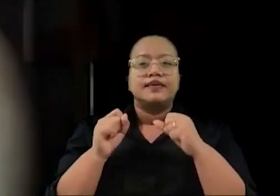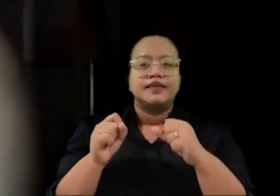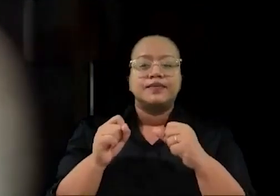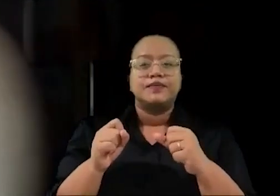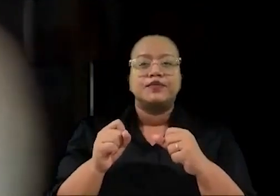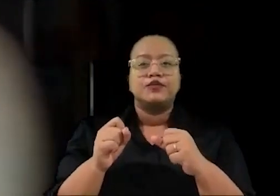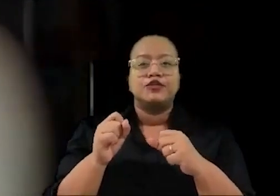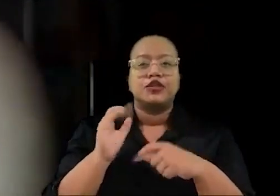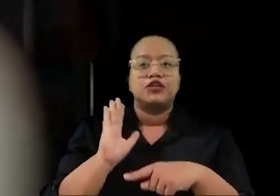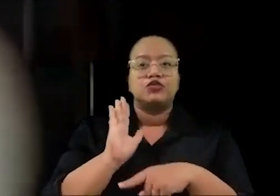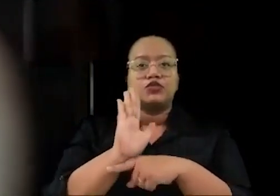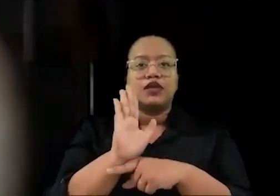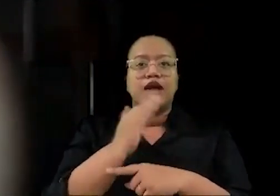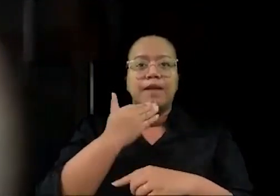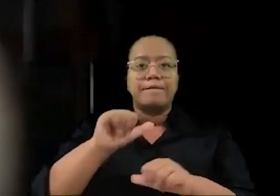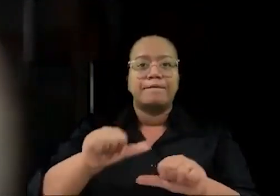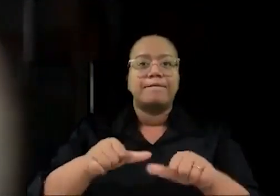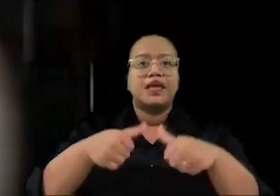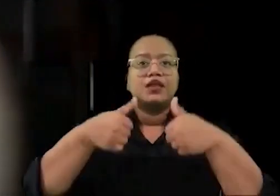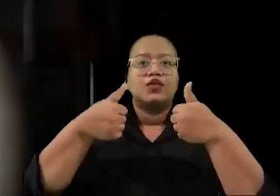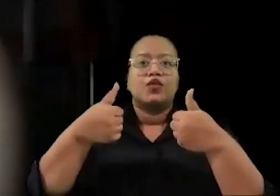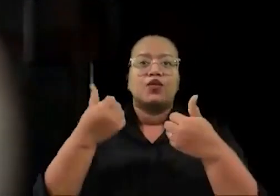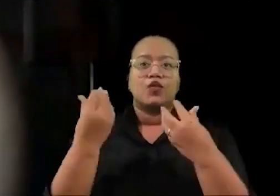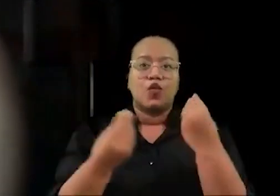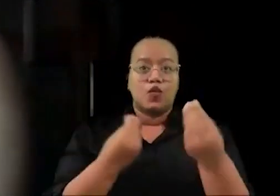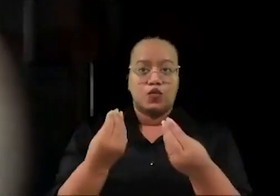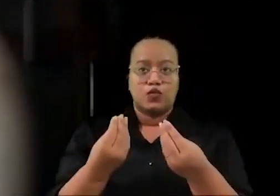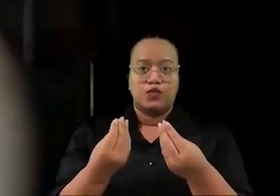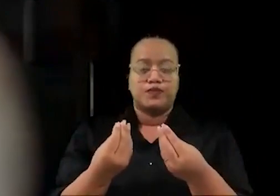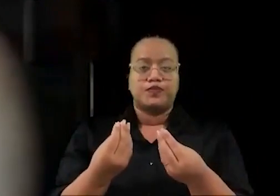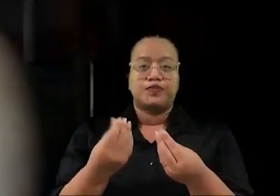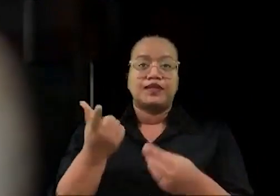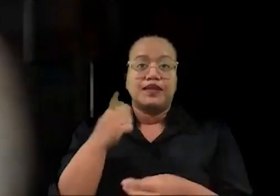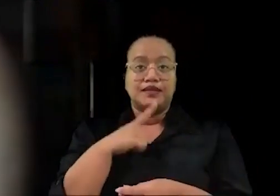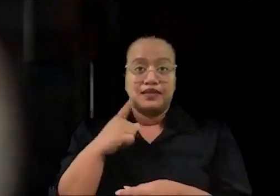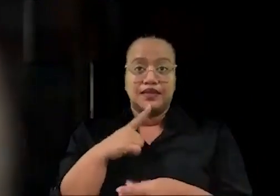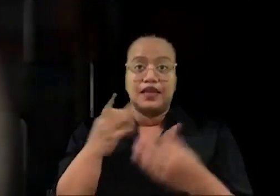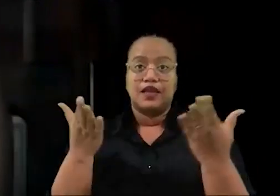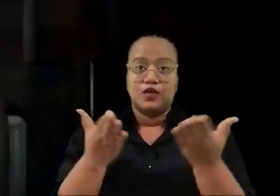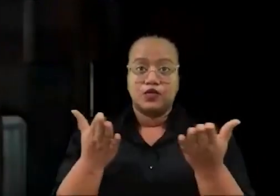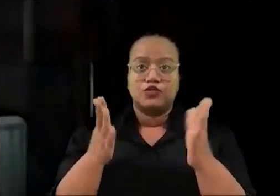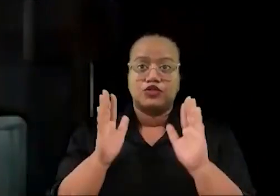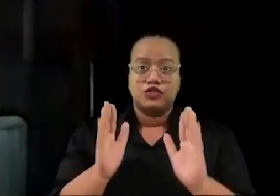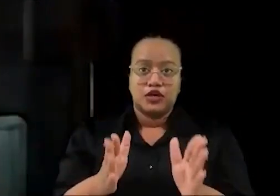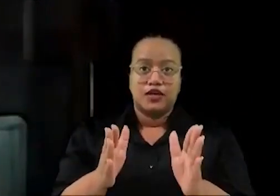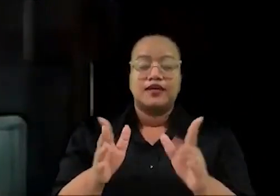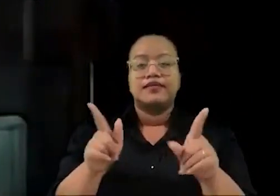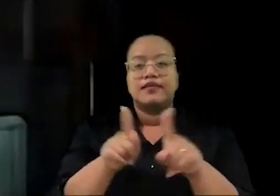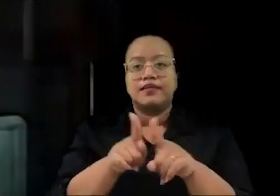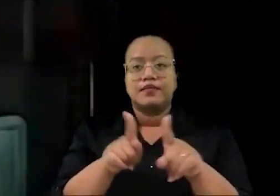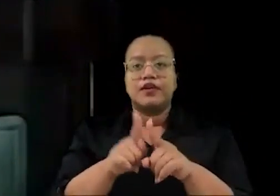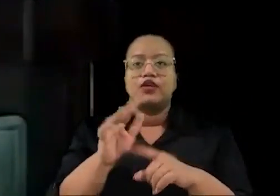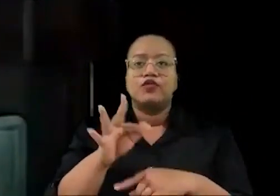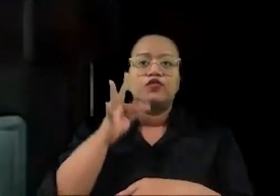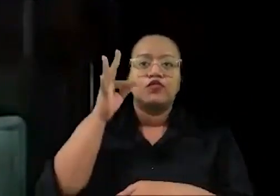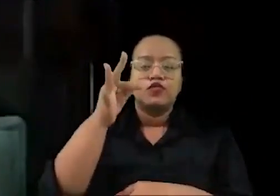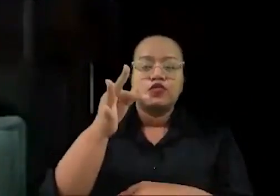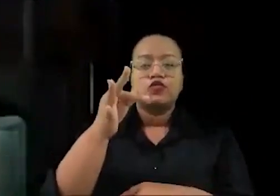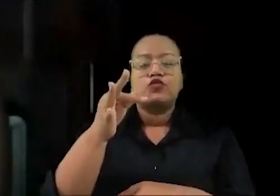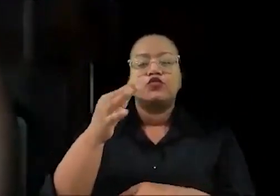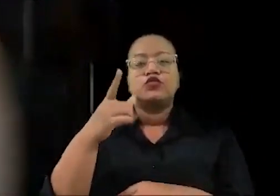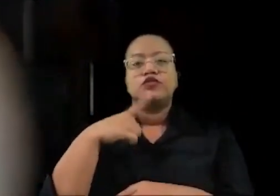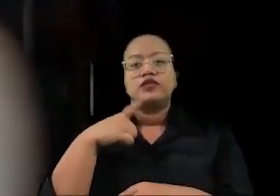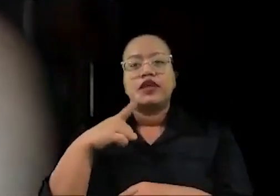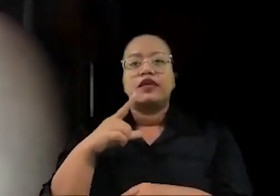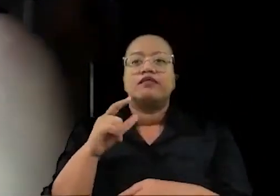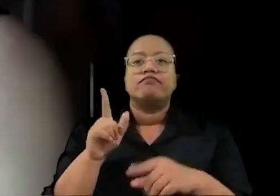o que nós temos hoje, o que a gente pretende ter no futuro e o que ele vai nos trazer de